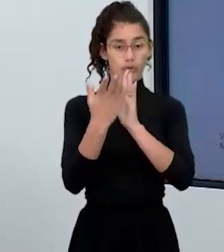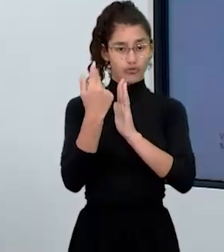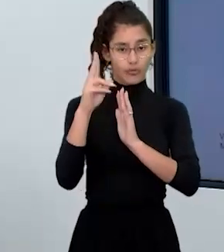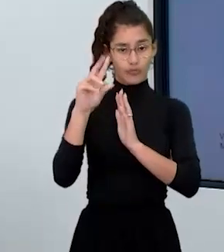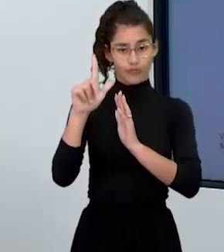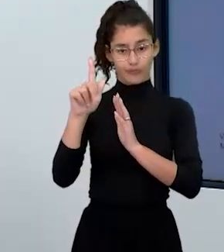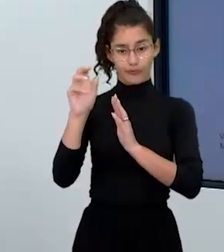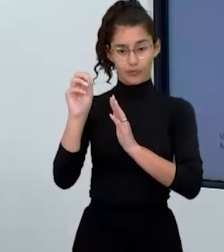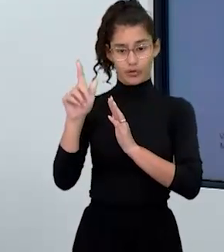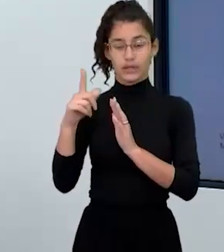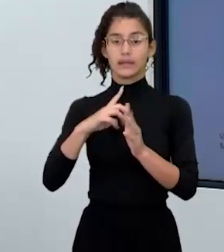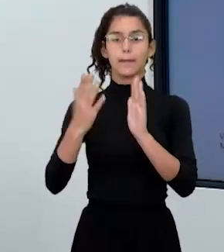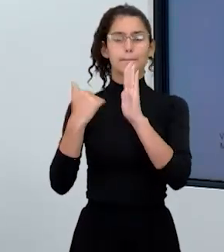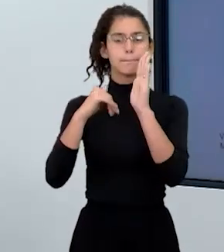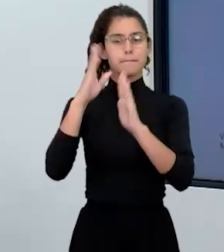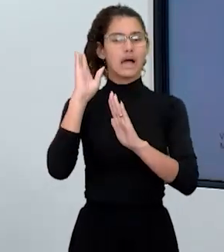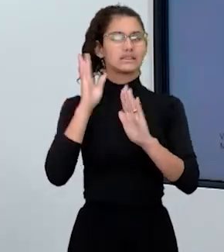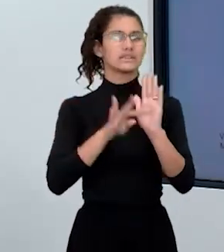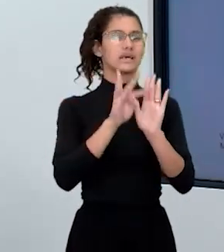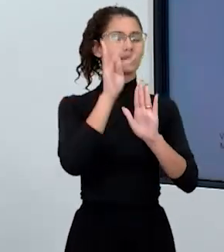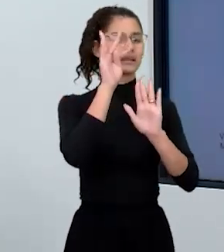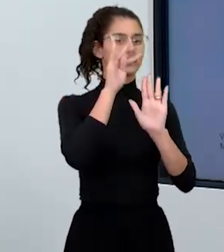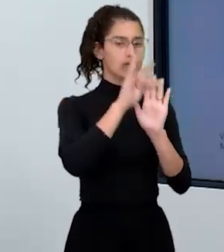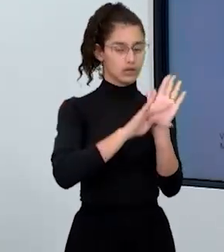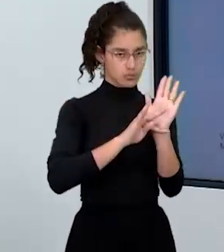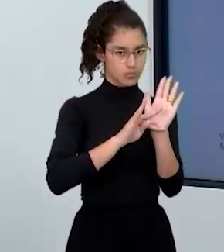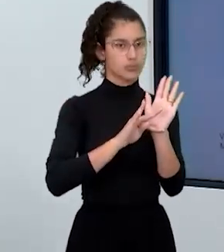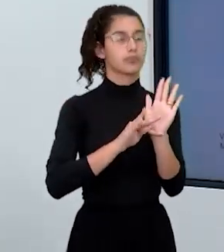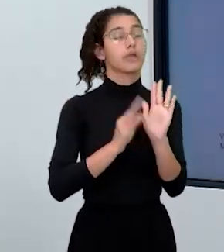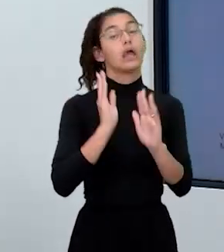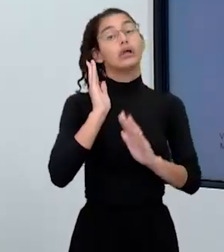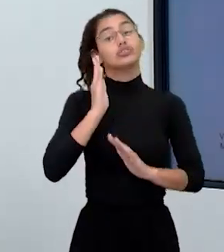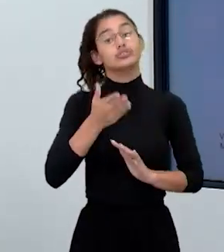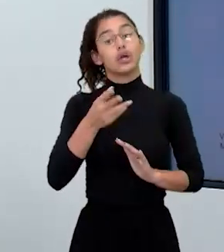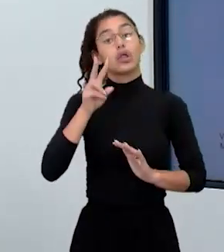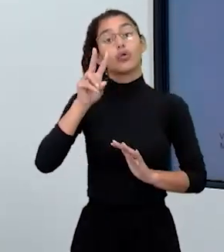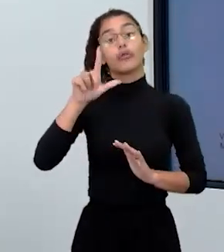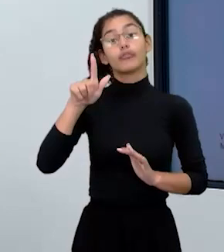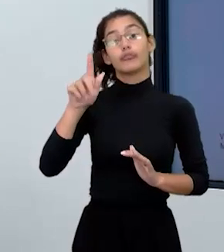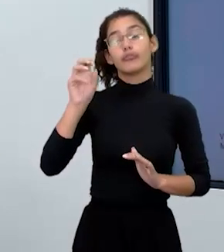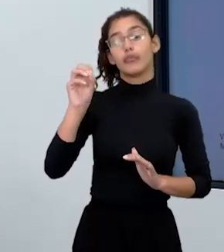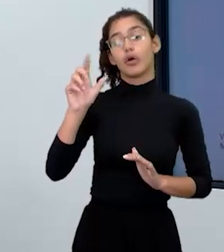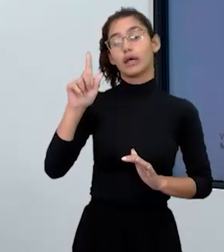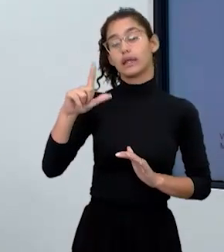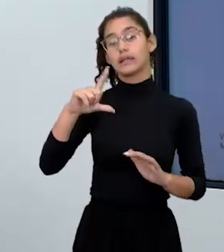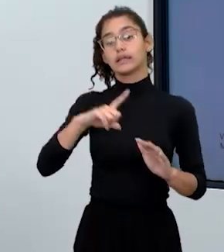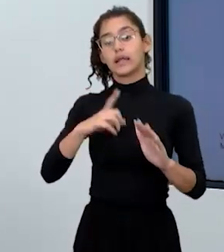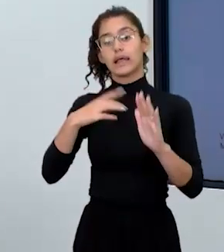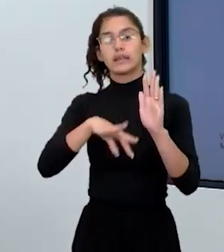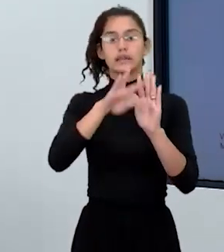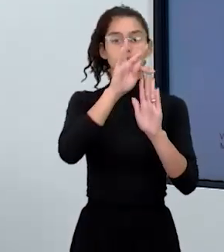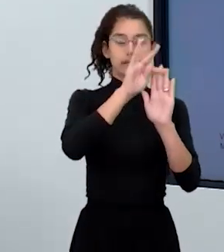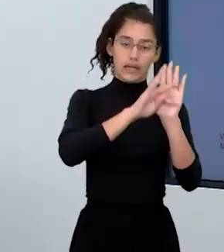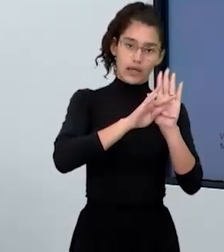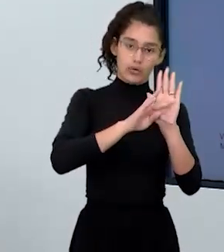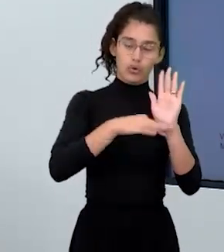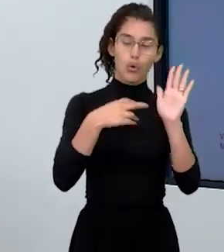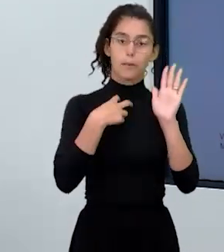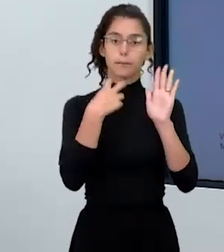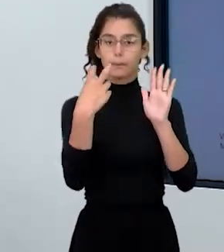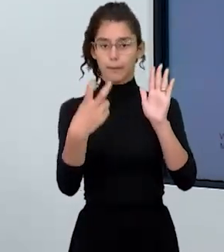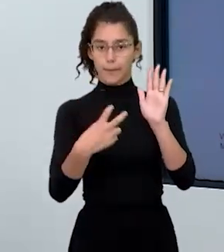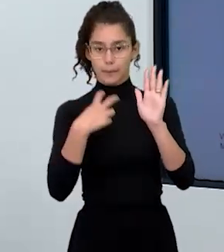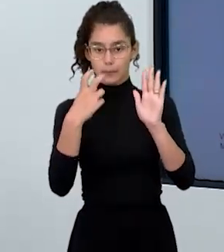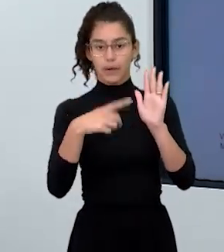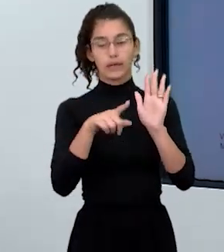tem mais textos, né? Textos escritos, tá? Já aí no vlog nós temos tanto textos em áudio quanto